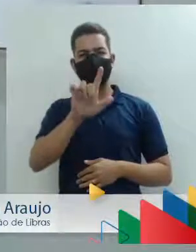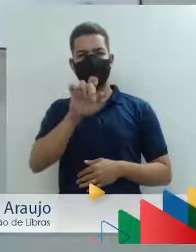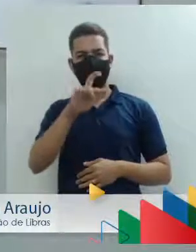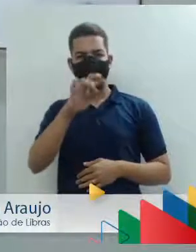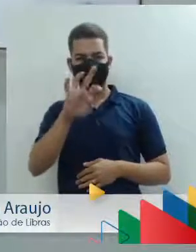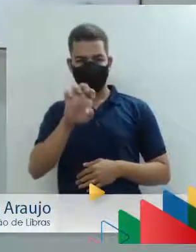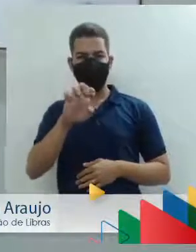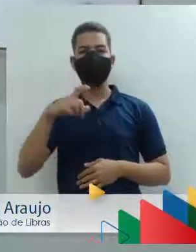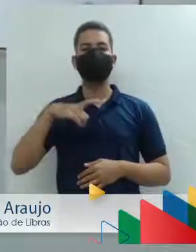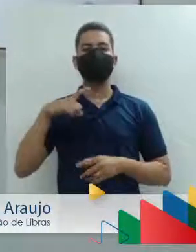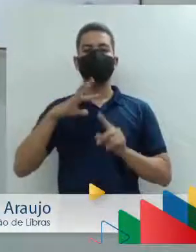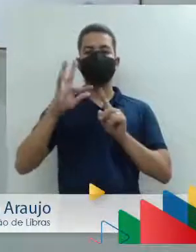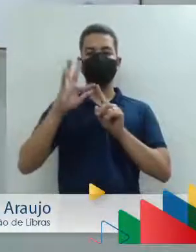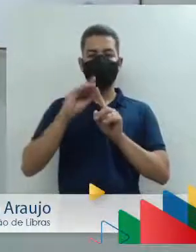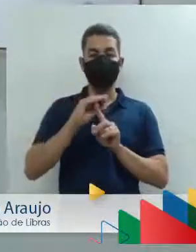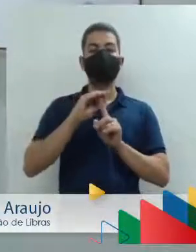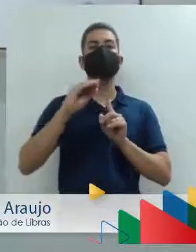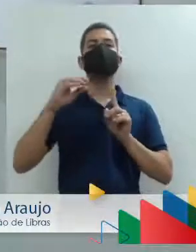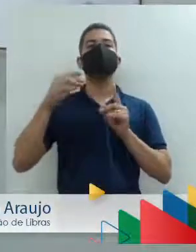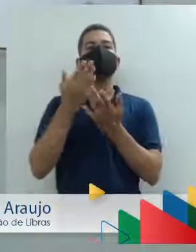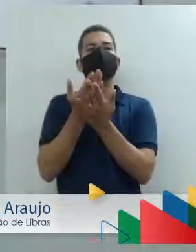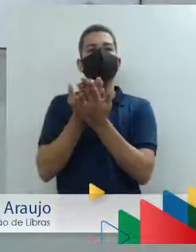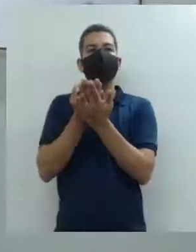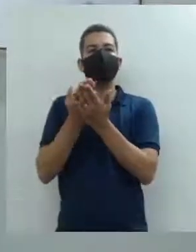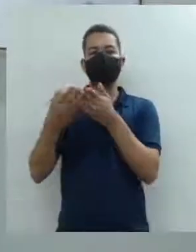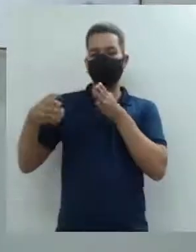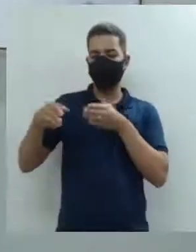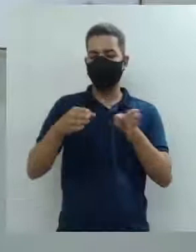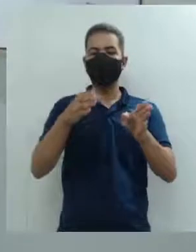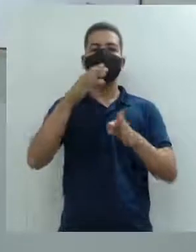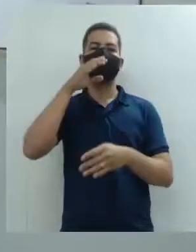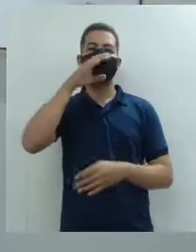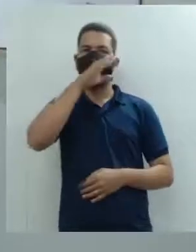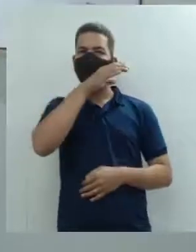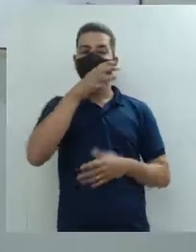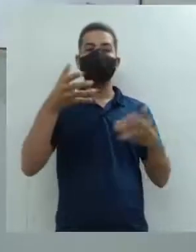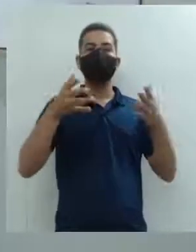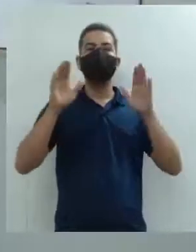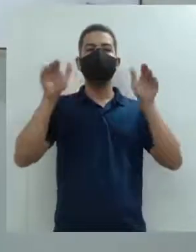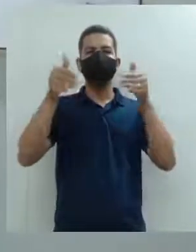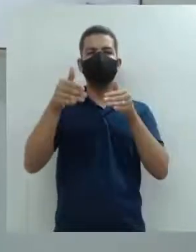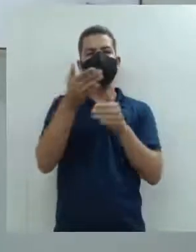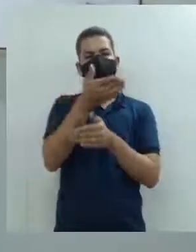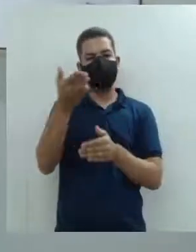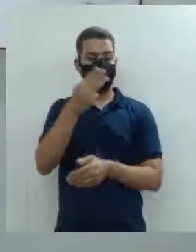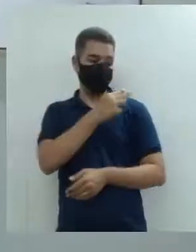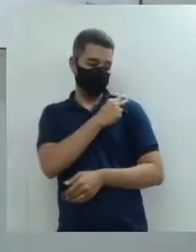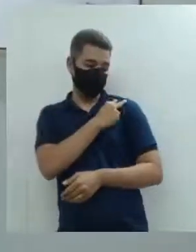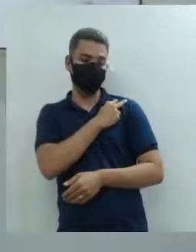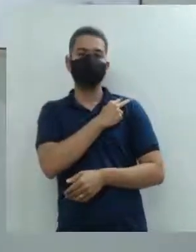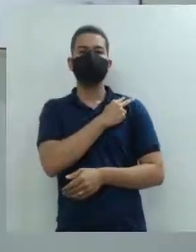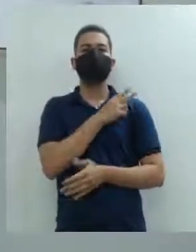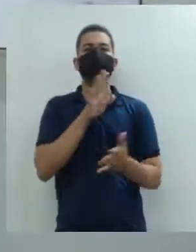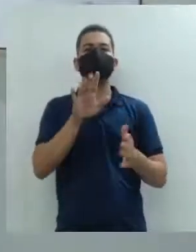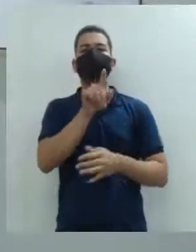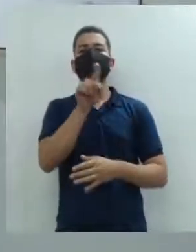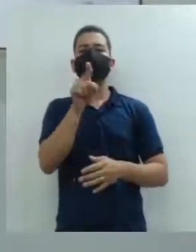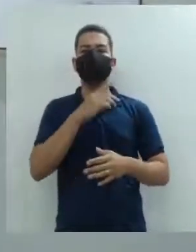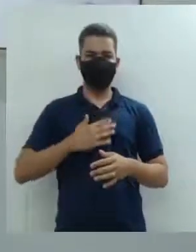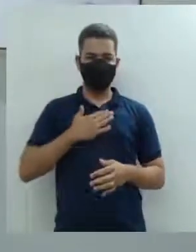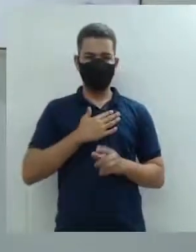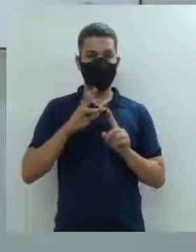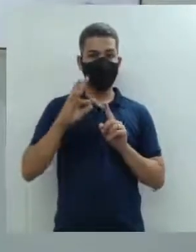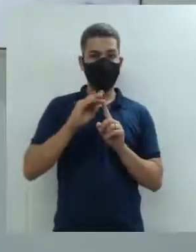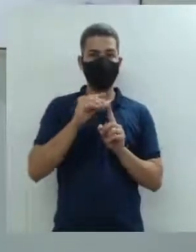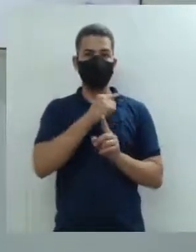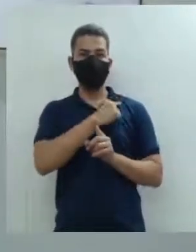de Física, né? E a gente hoje vai estudar sobre fluxo de calor. Aula específica aí para o pessoal do segundo ano, mas você que gosta muito de Física, que está